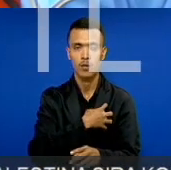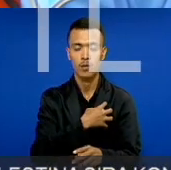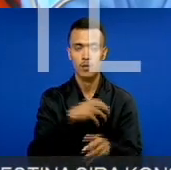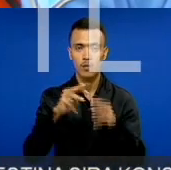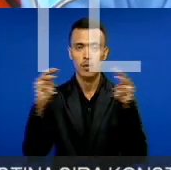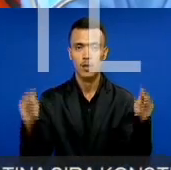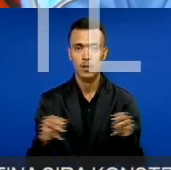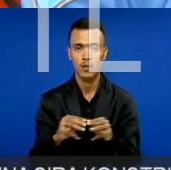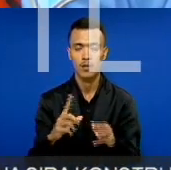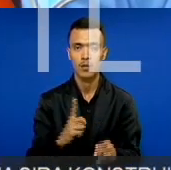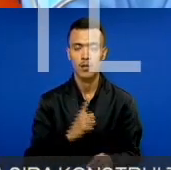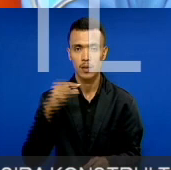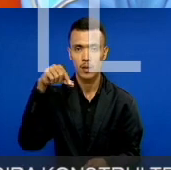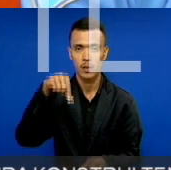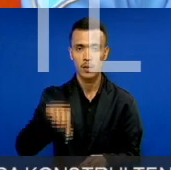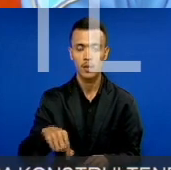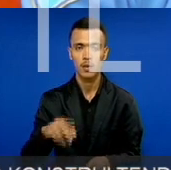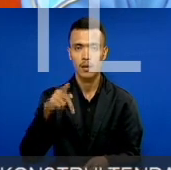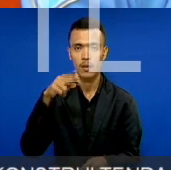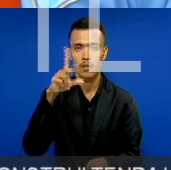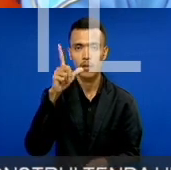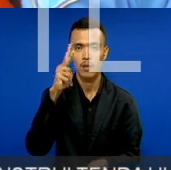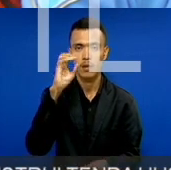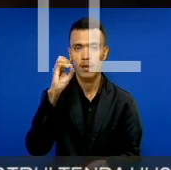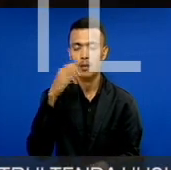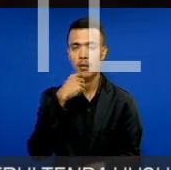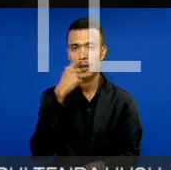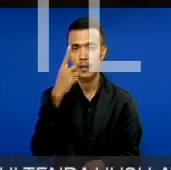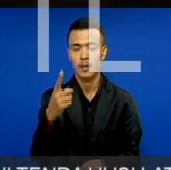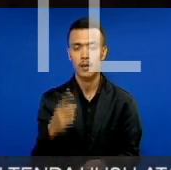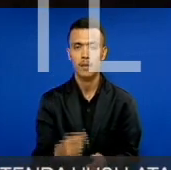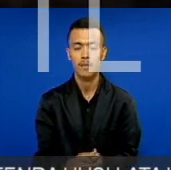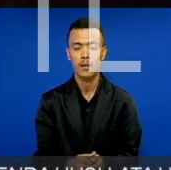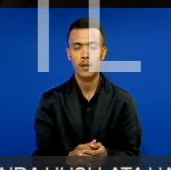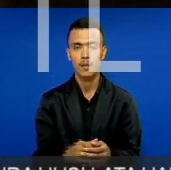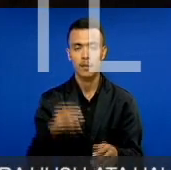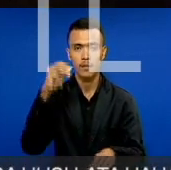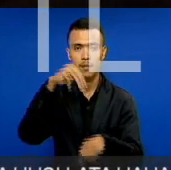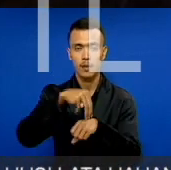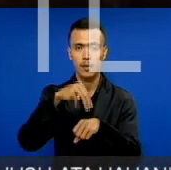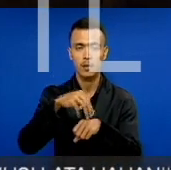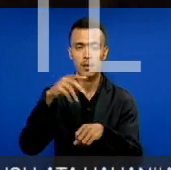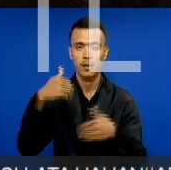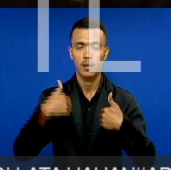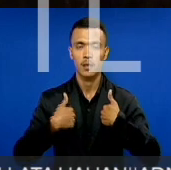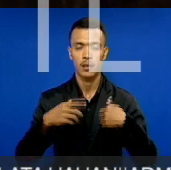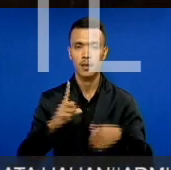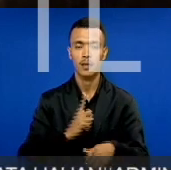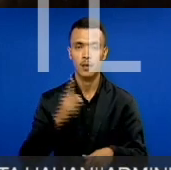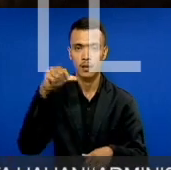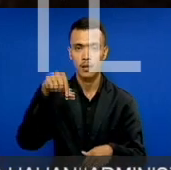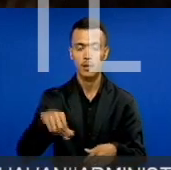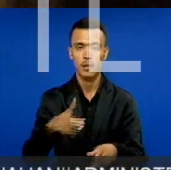Liquiçá, Superintendente Polícia Paulino Carmo Pereira confirma. Durante celebra Missa Páscoa em Município Liquiçá, lá